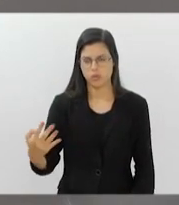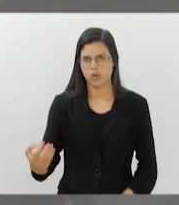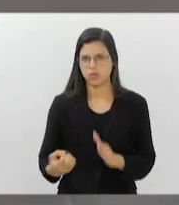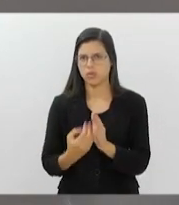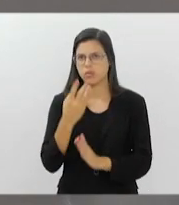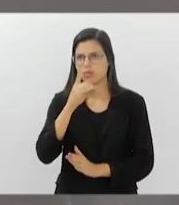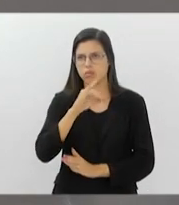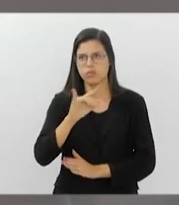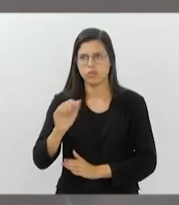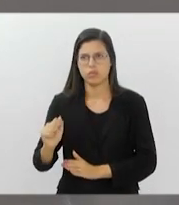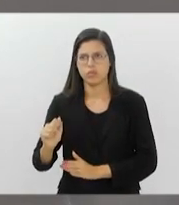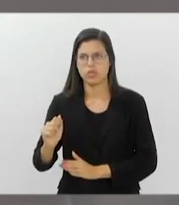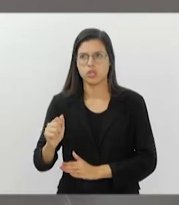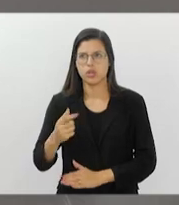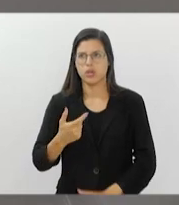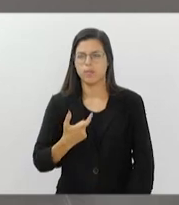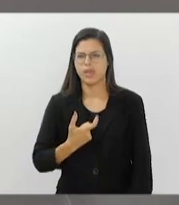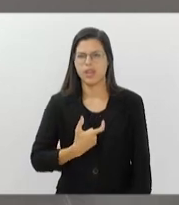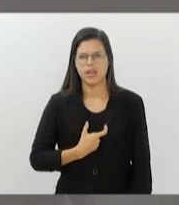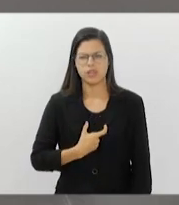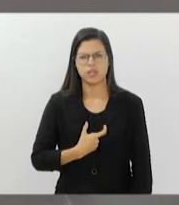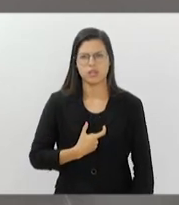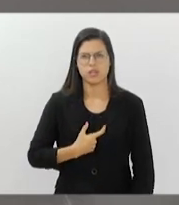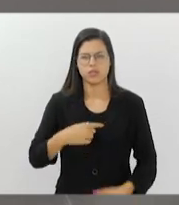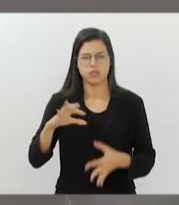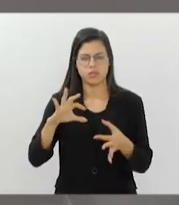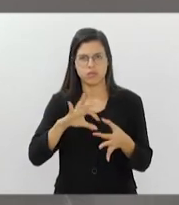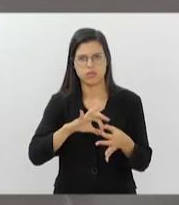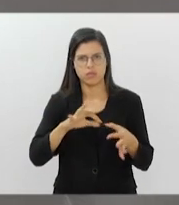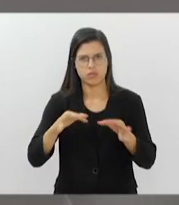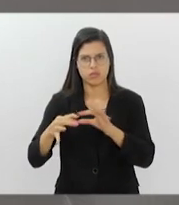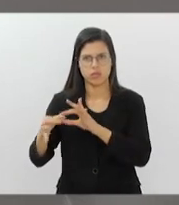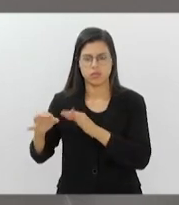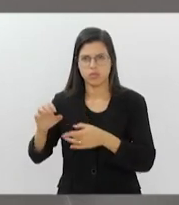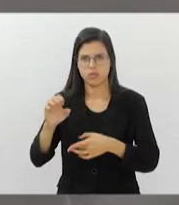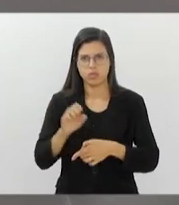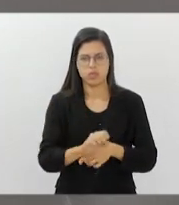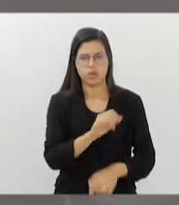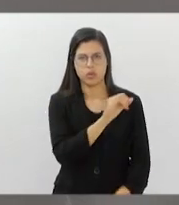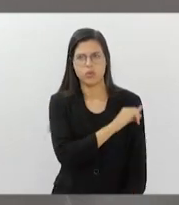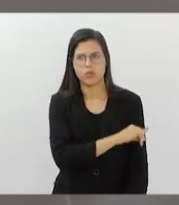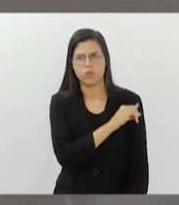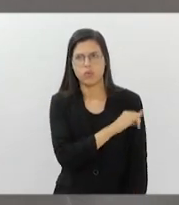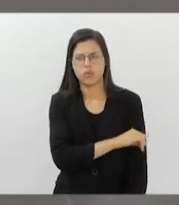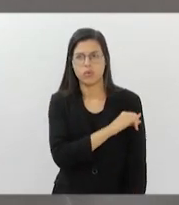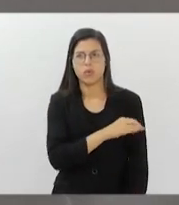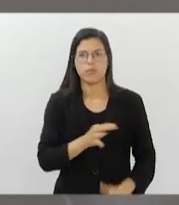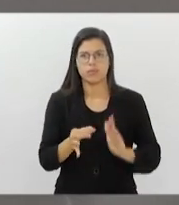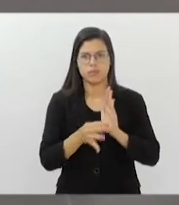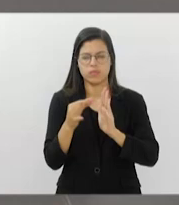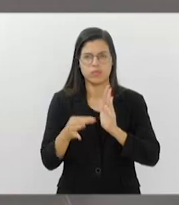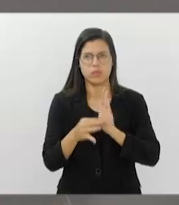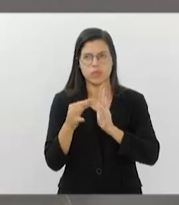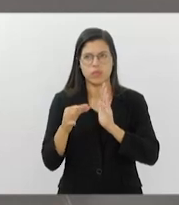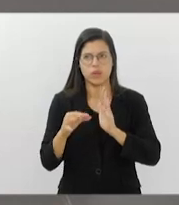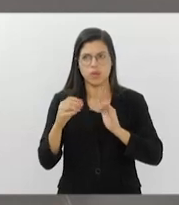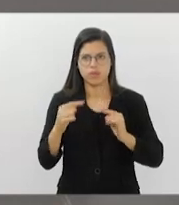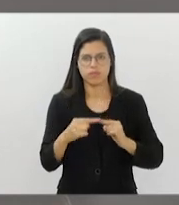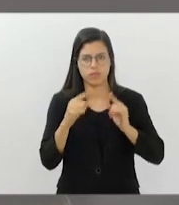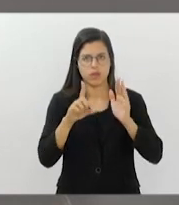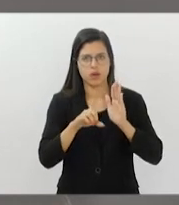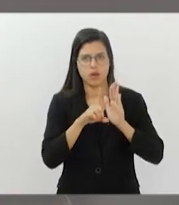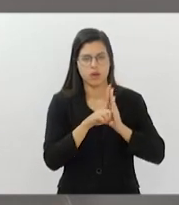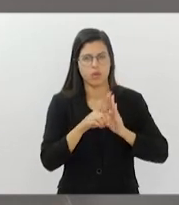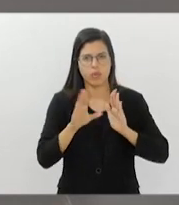do Medalhista Olímpico no Estado do Rio de Janeiro. Parecer pela legalidade